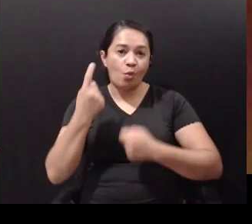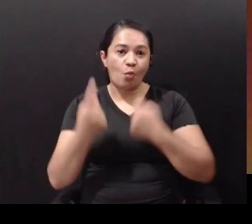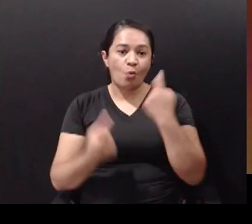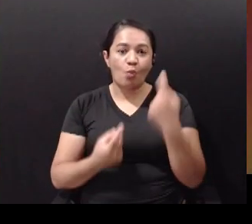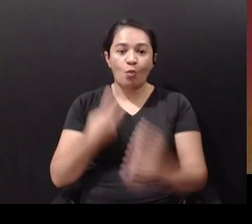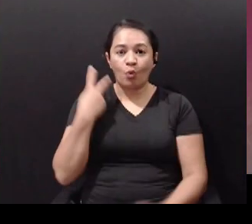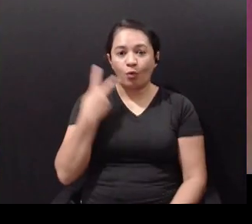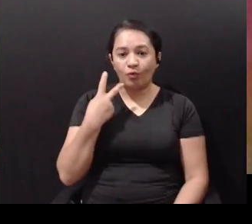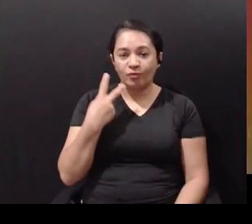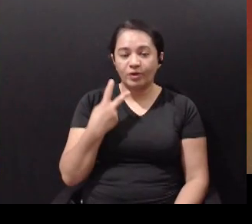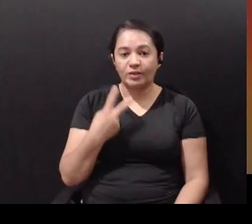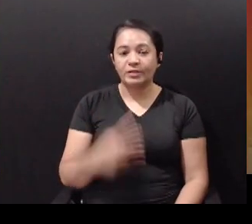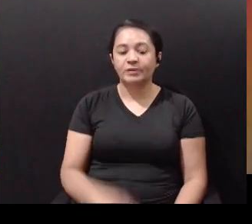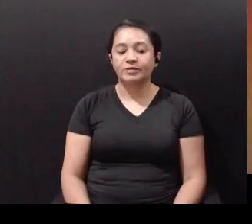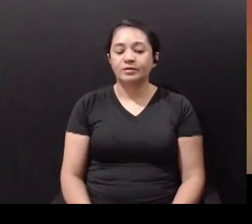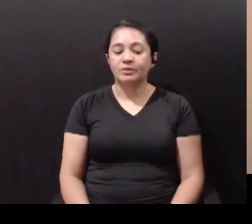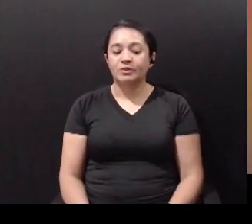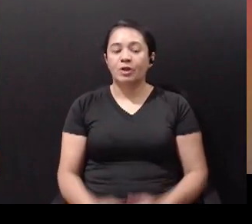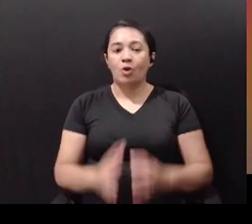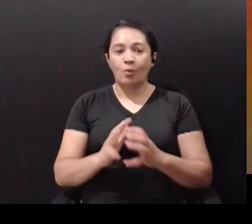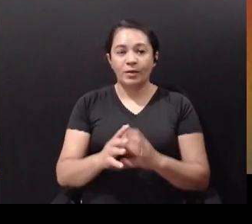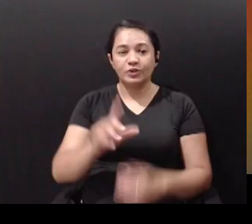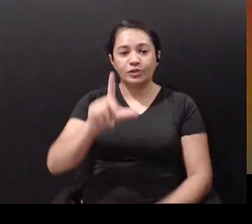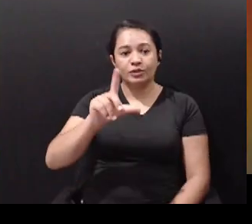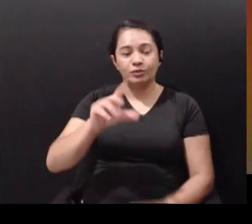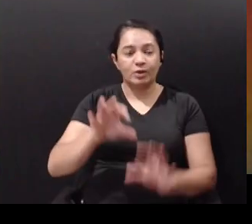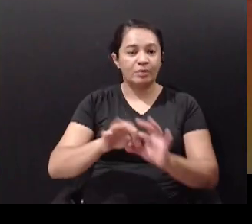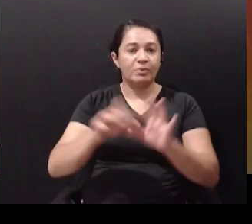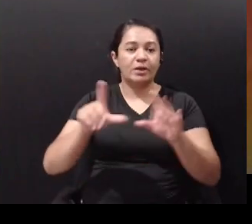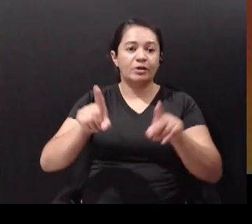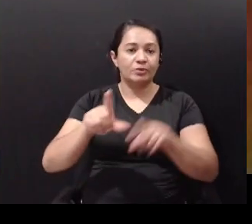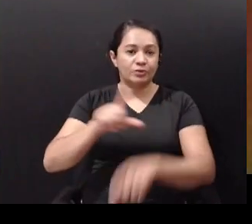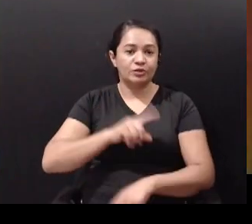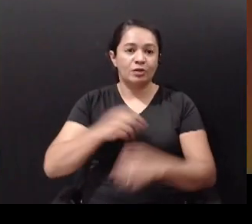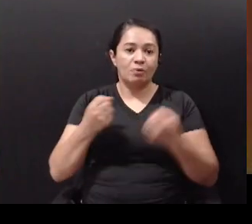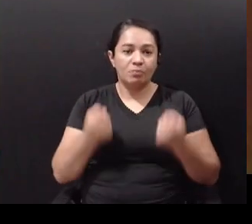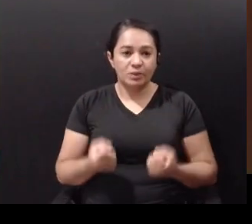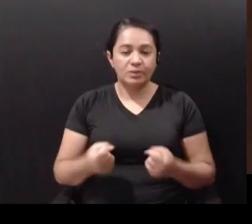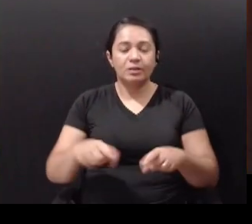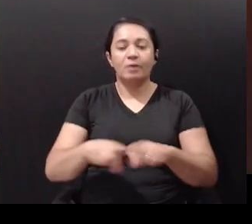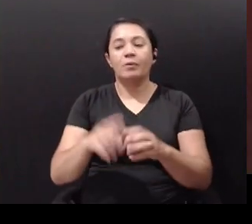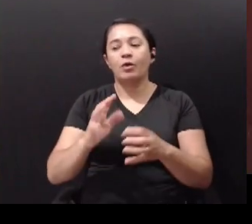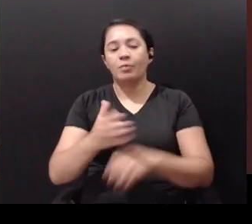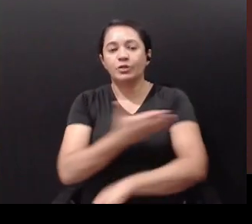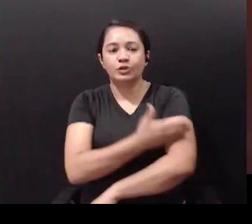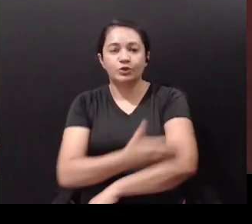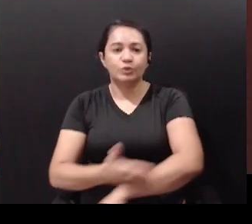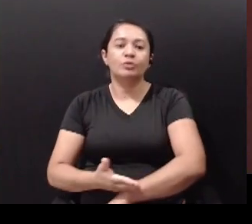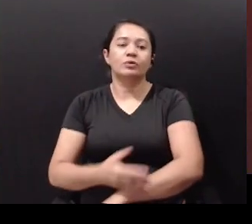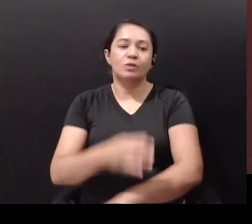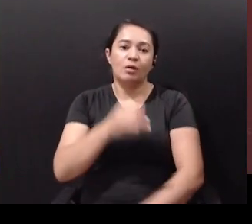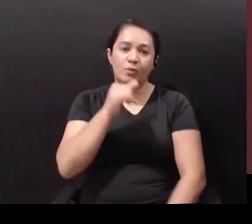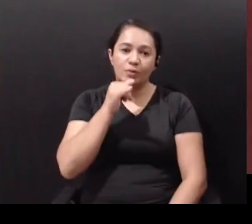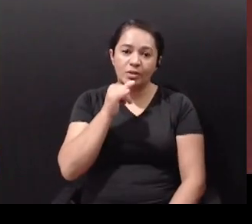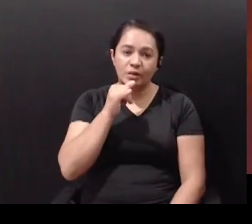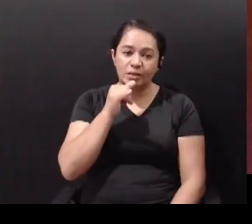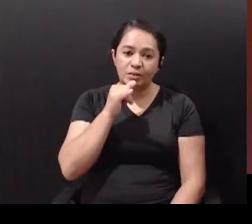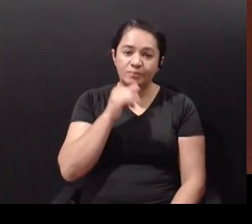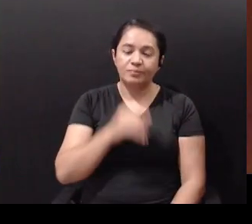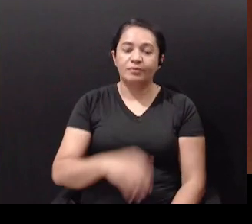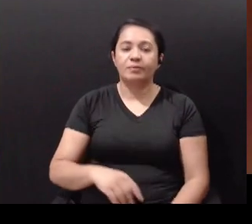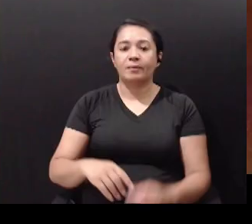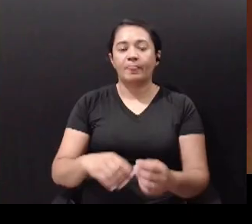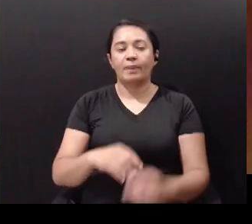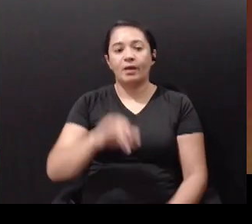muito grande em Campinas, assim como o Partido Conservador. Então, por exemplo, o Barão de Itatiba, que estava